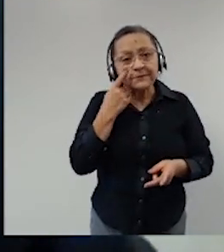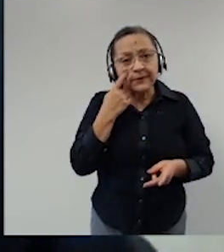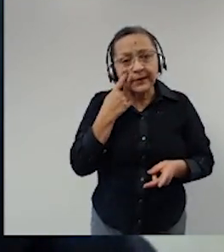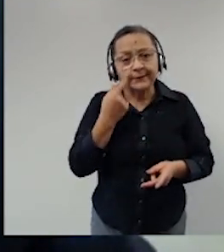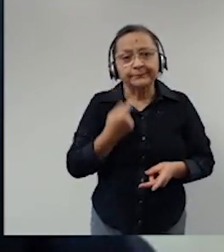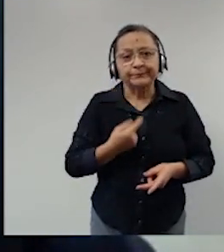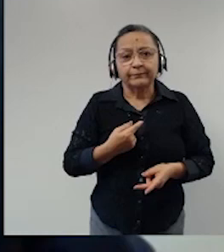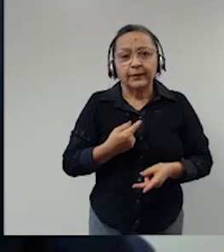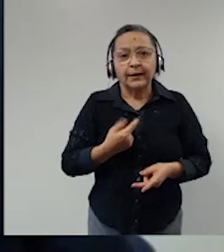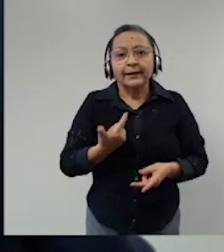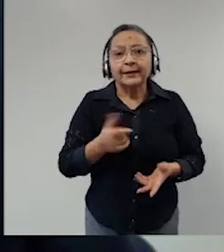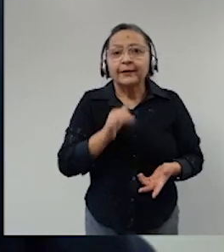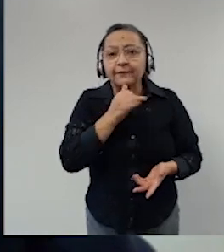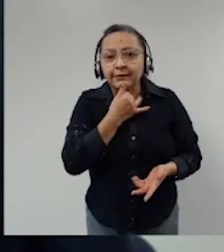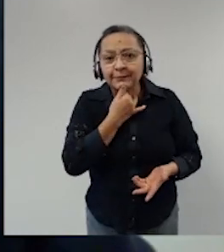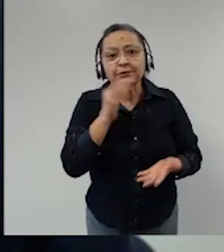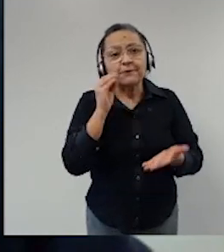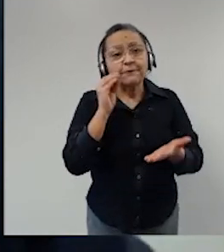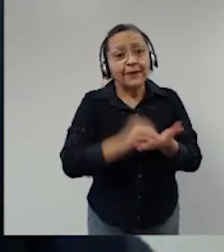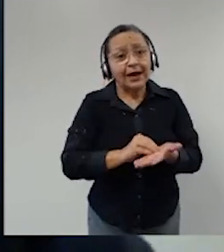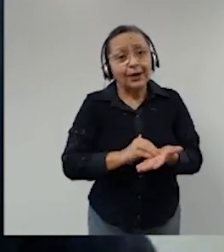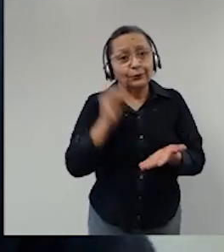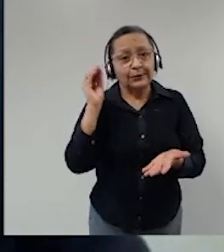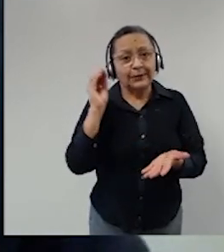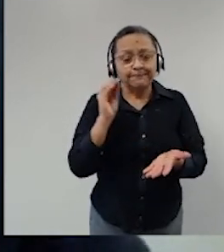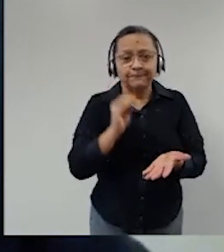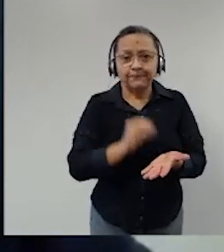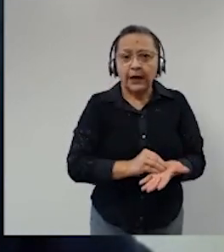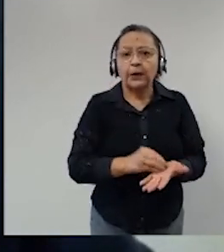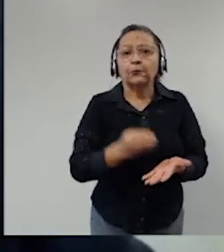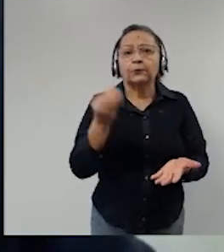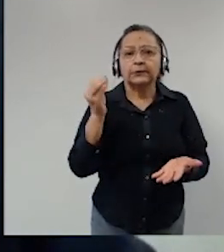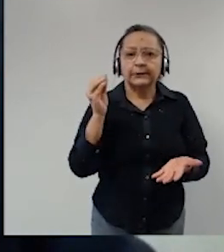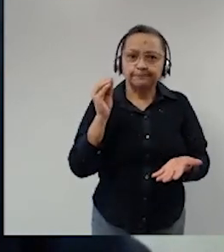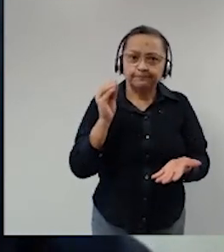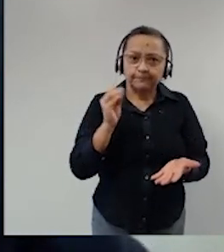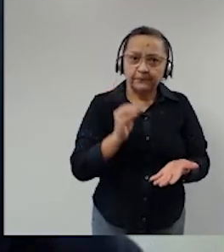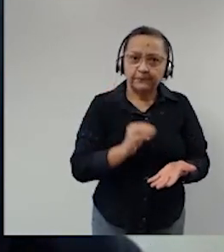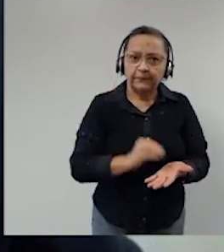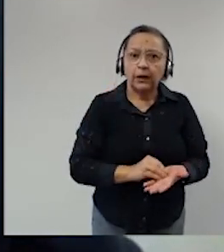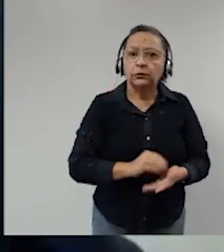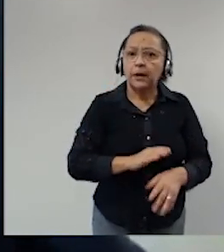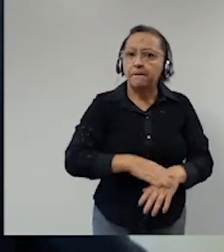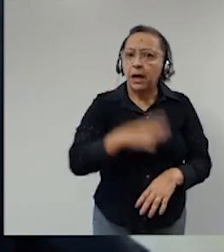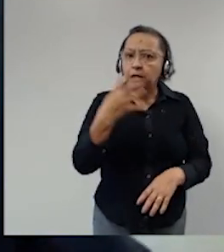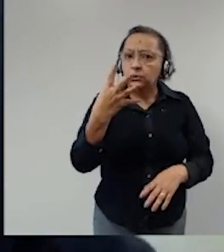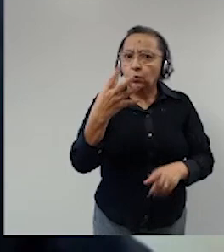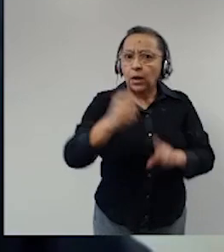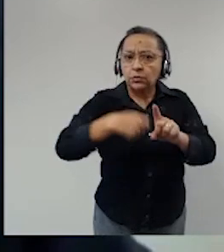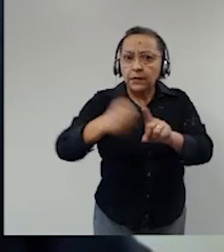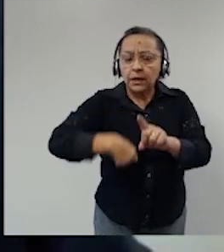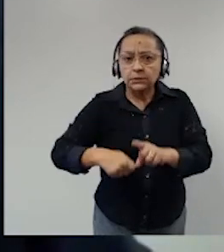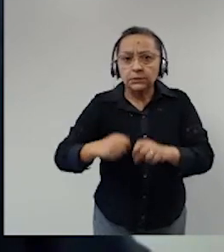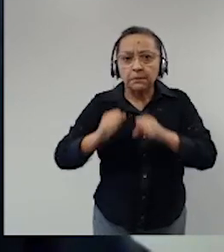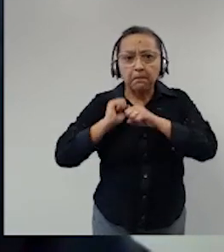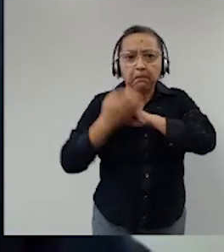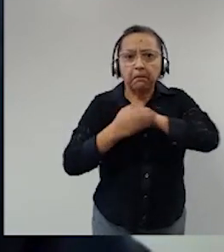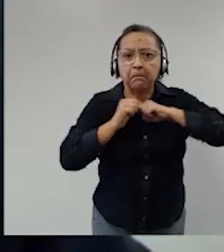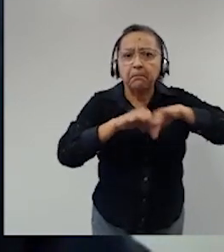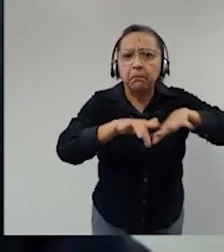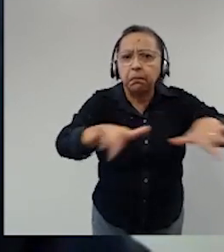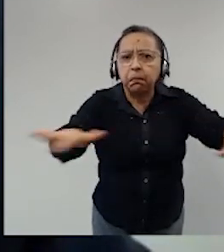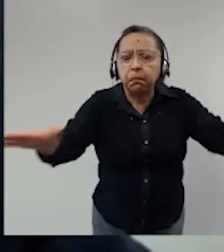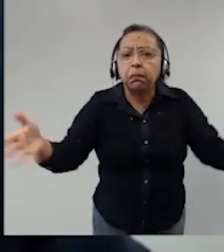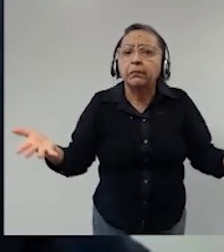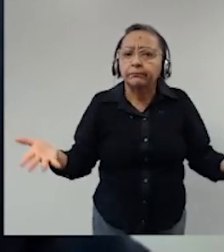que falta e tem faltado, né, há mais de 4 meses de pandemia, e